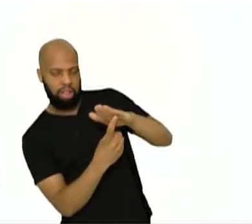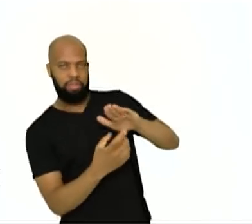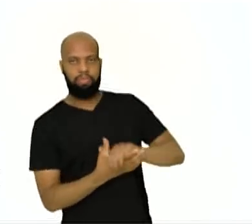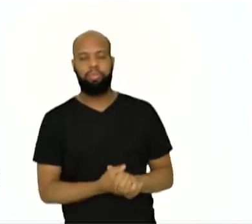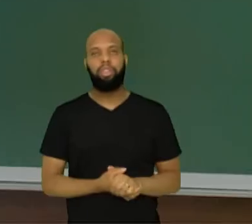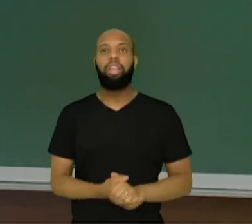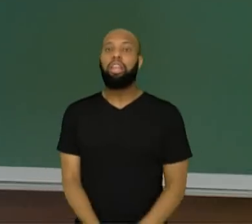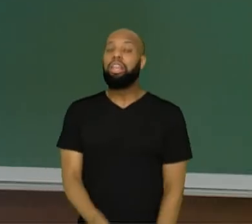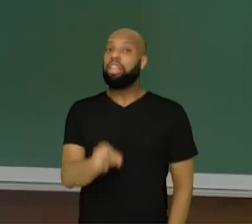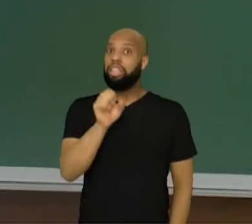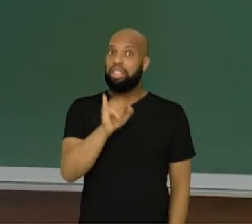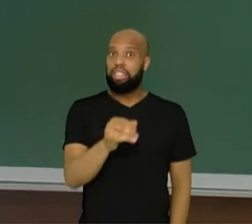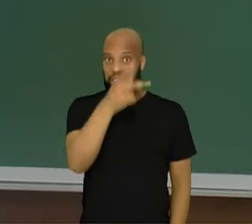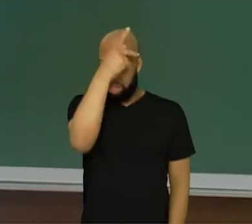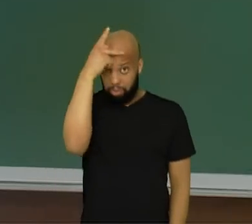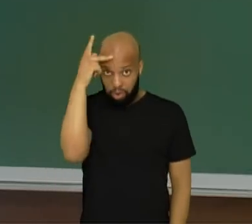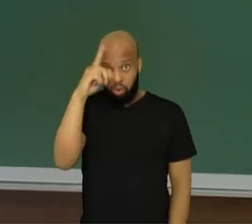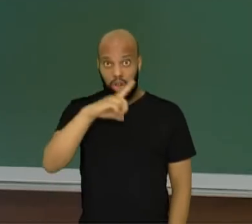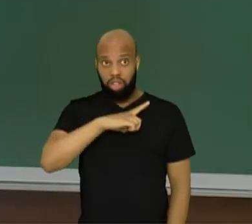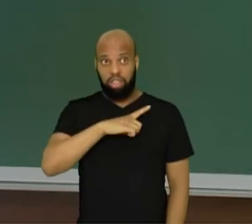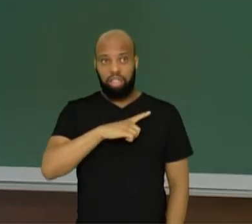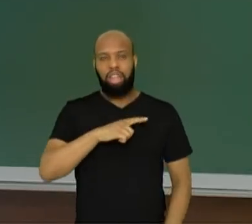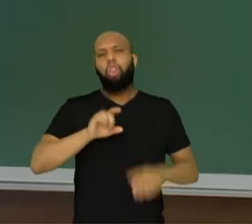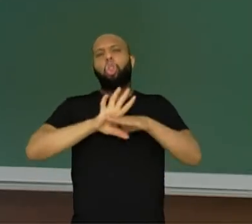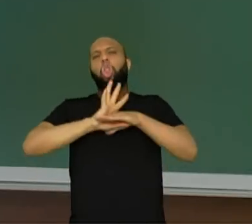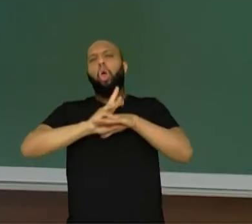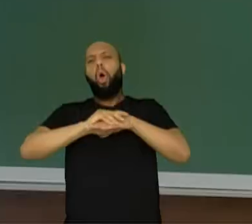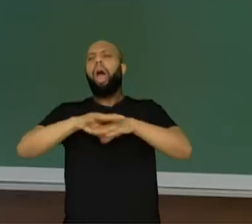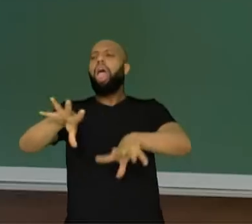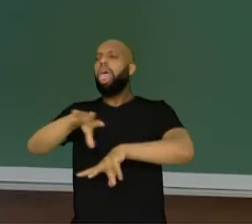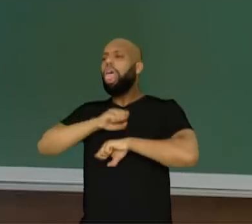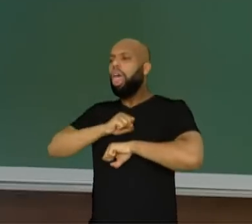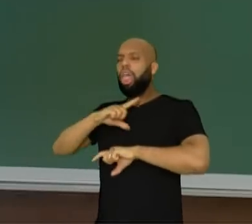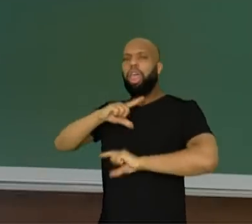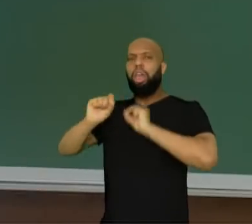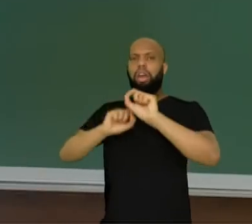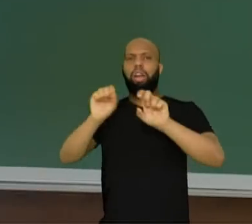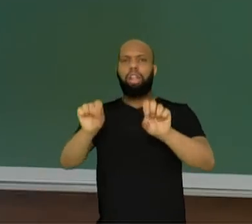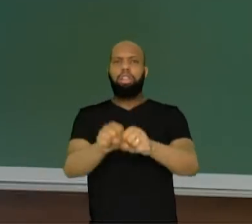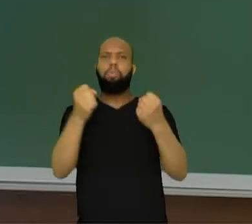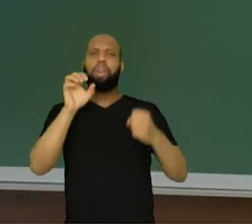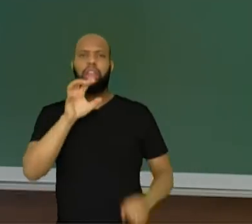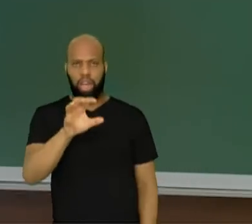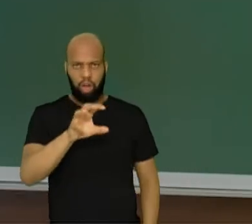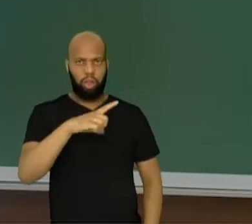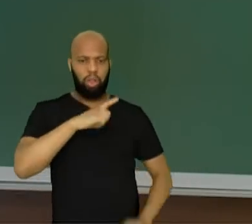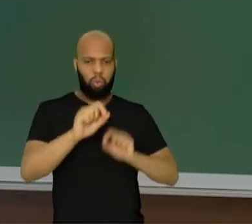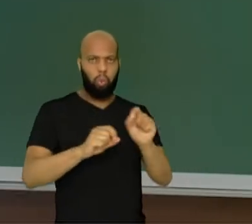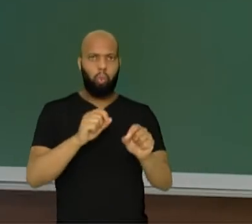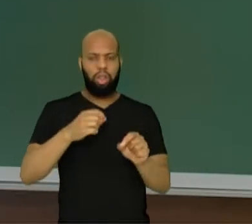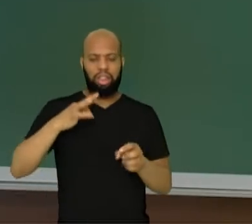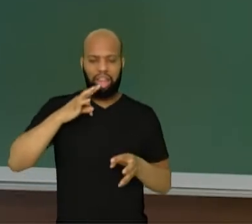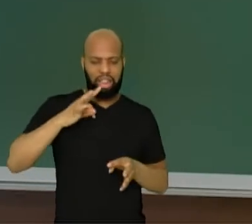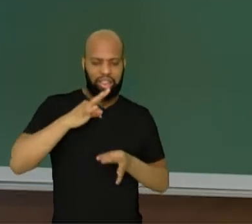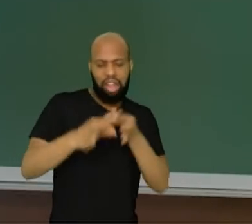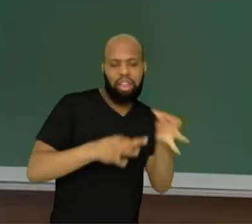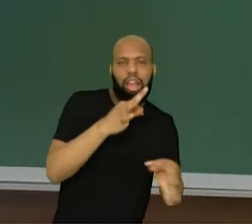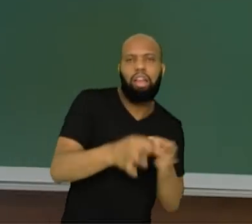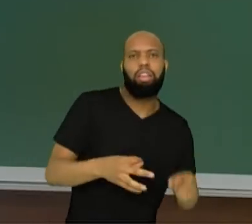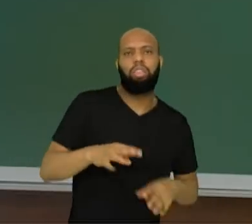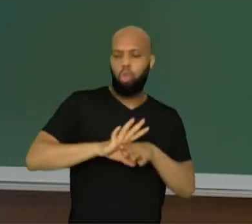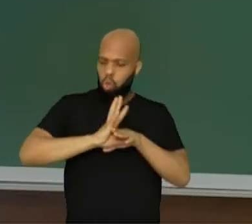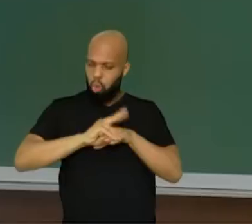E quando a pessoa está doente, né, eu tenho que quebrar esse ciclo. Eu tenho que tratar essa doença,